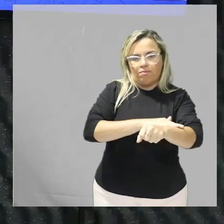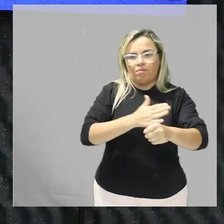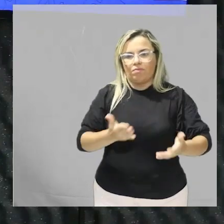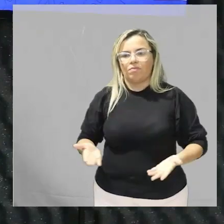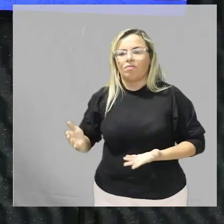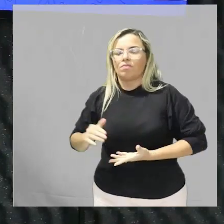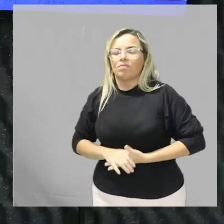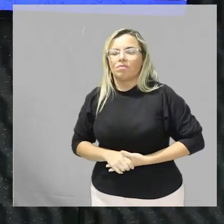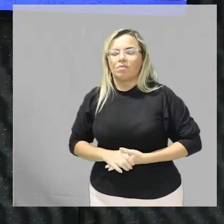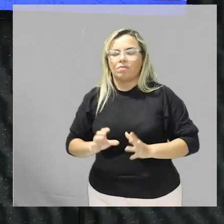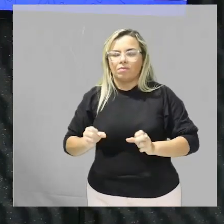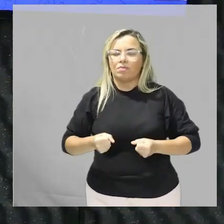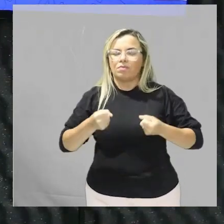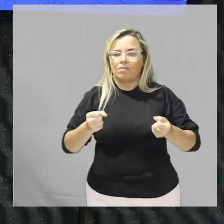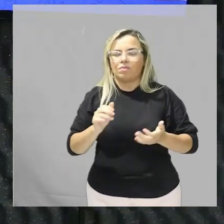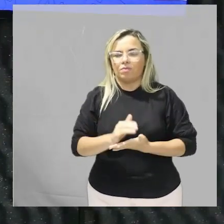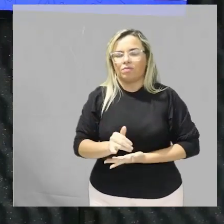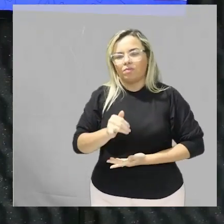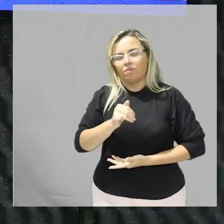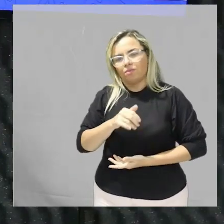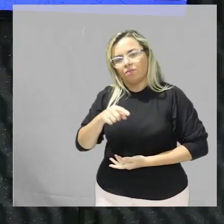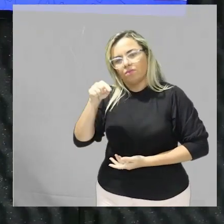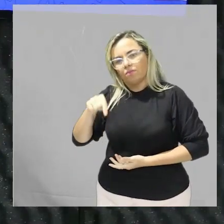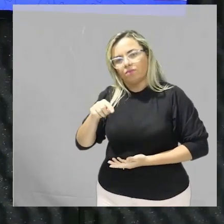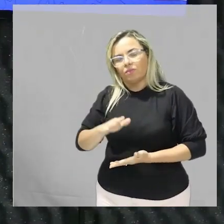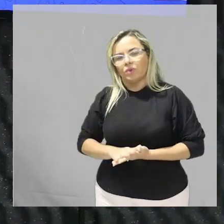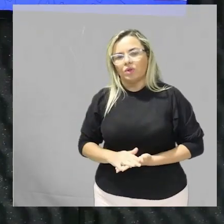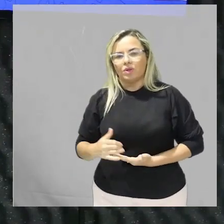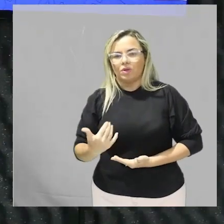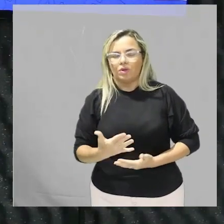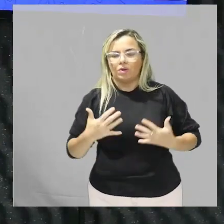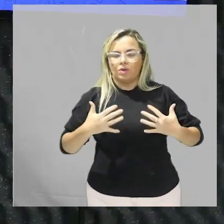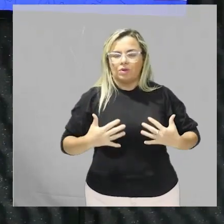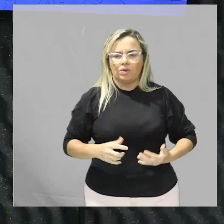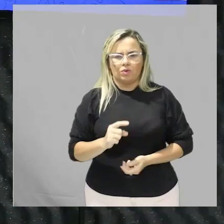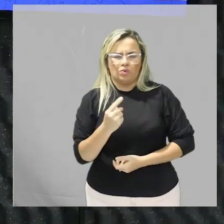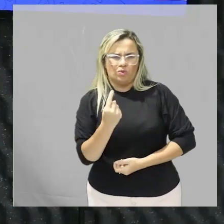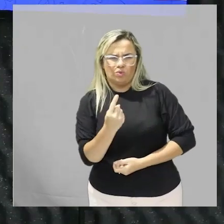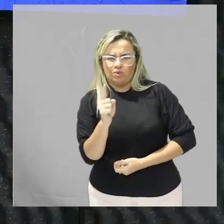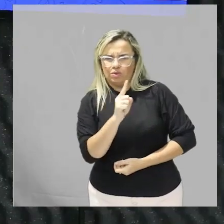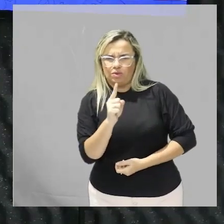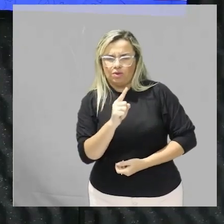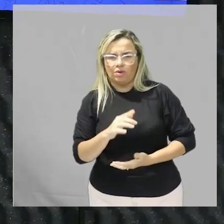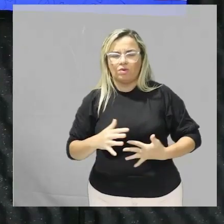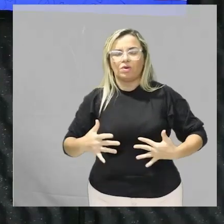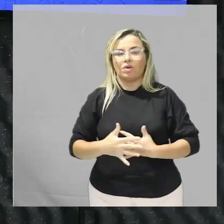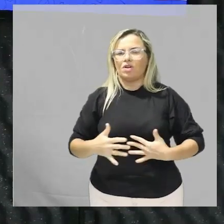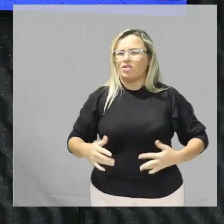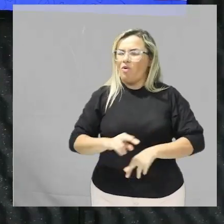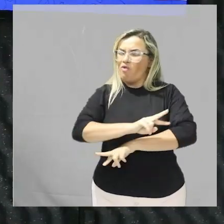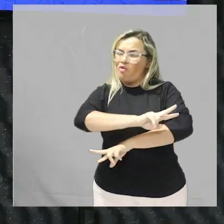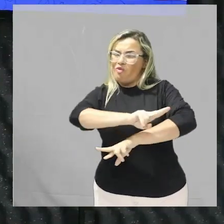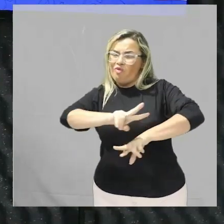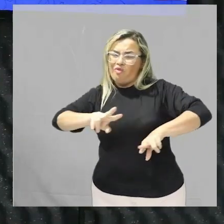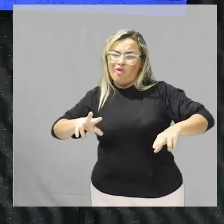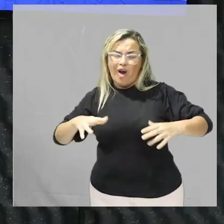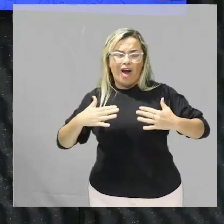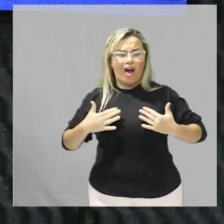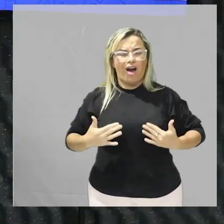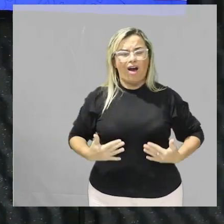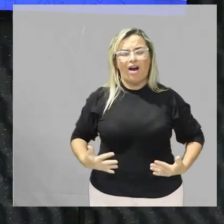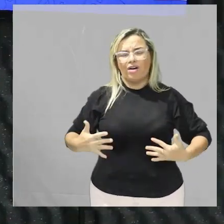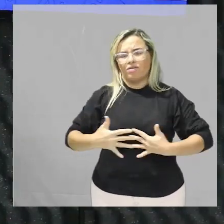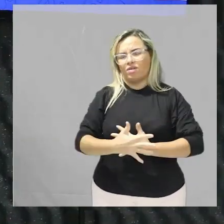Então, eu posso ter, no nosso organismo, não só existe um tecido, tem vários tecidos. Então, os tecidos eles vão